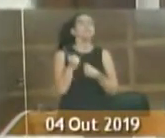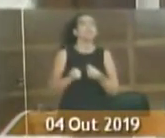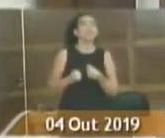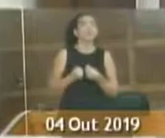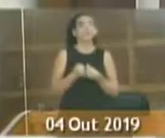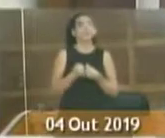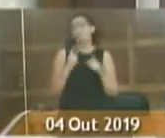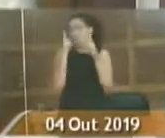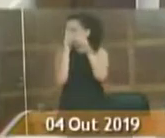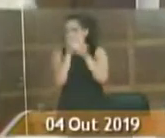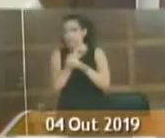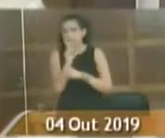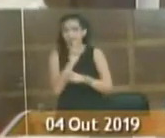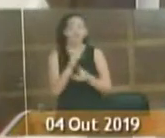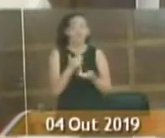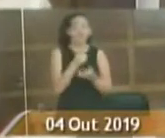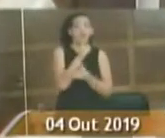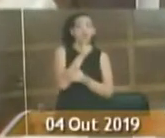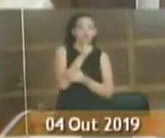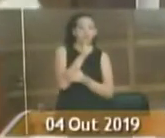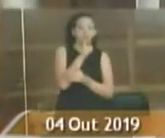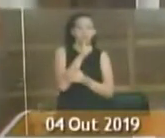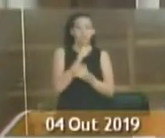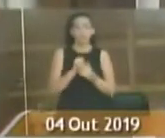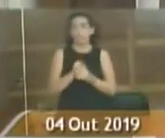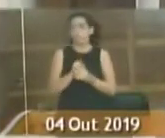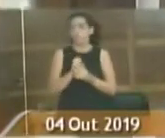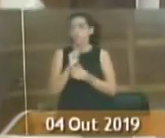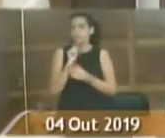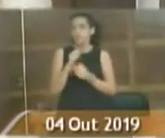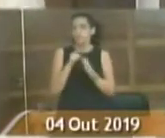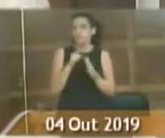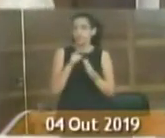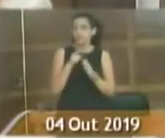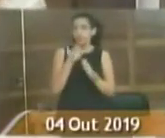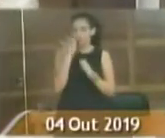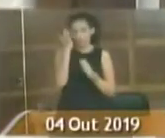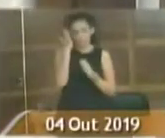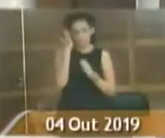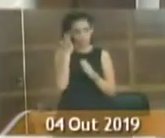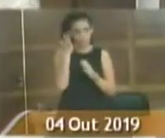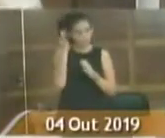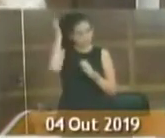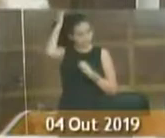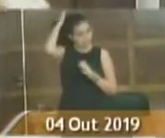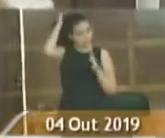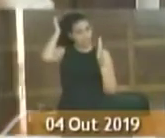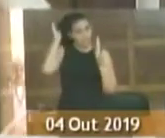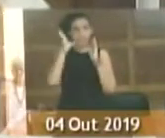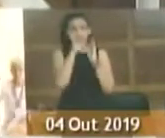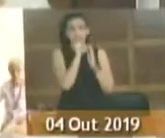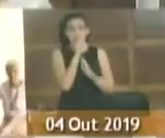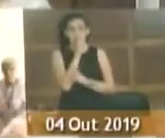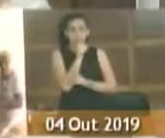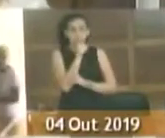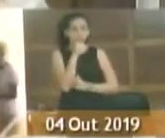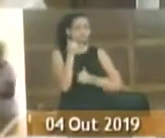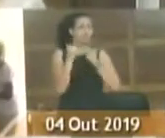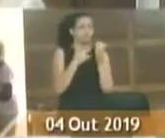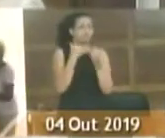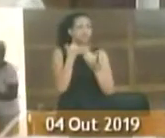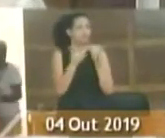Não é muito difícil, não. Vamos supor que você, ou amanhã, sábado está lá, foi